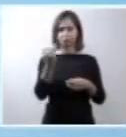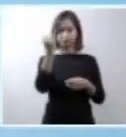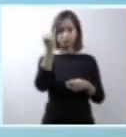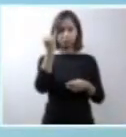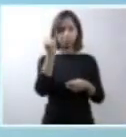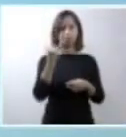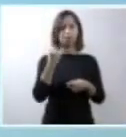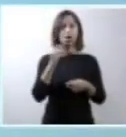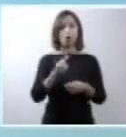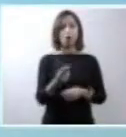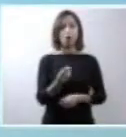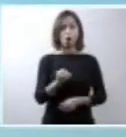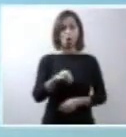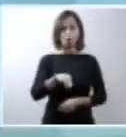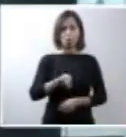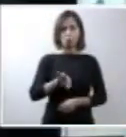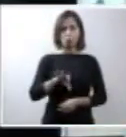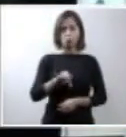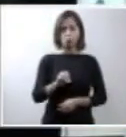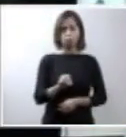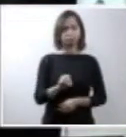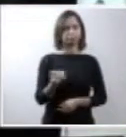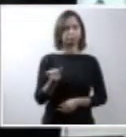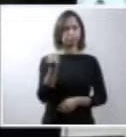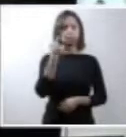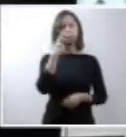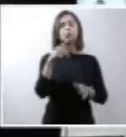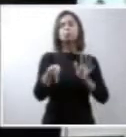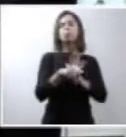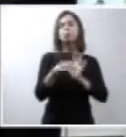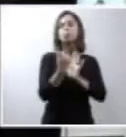que parte do feto,